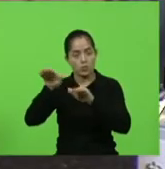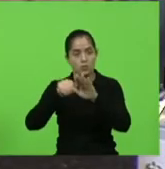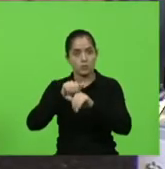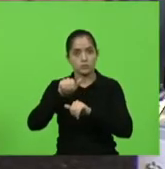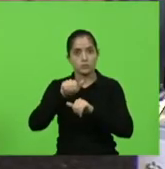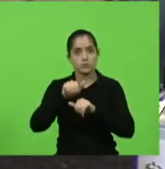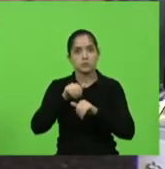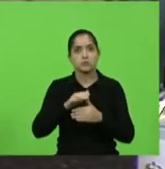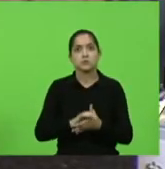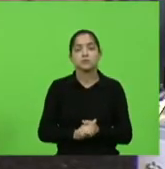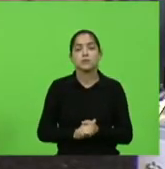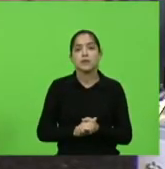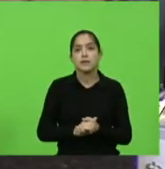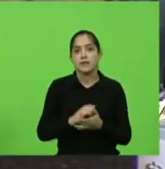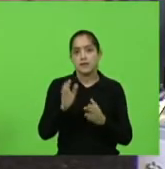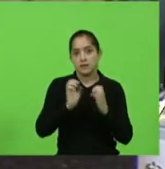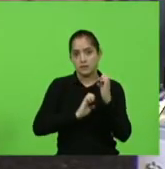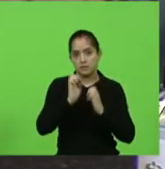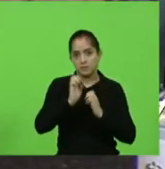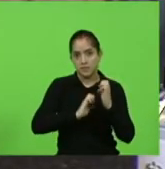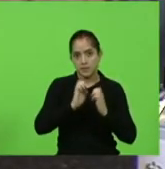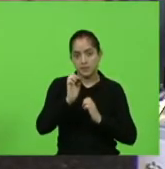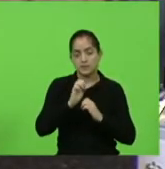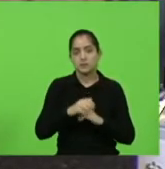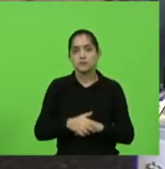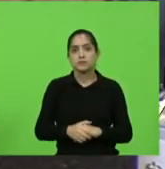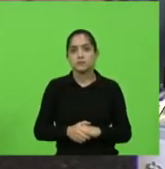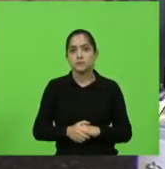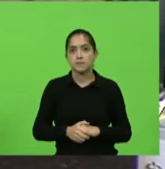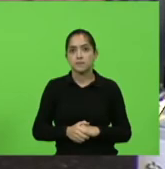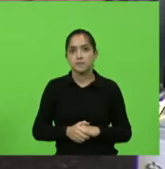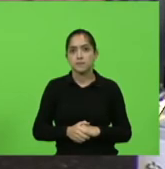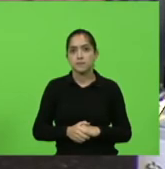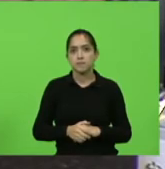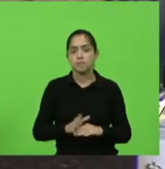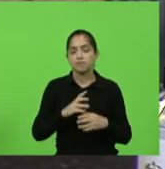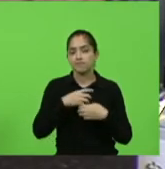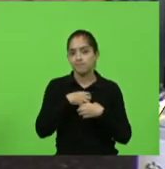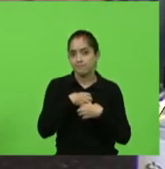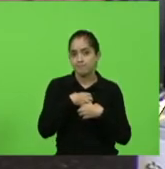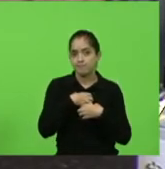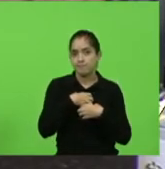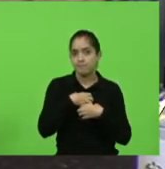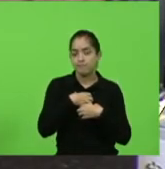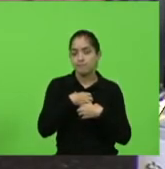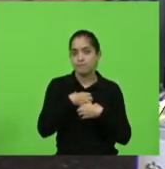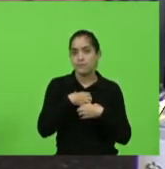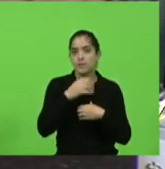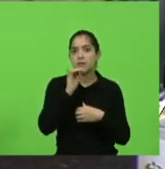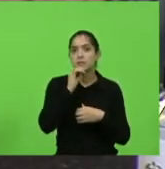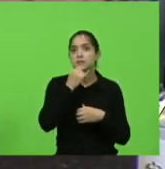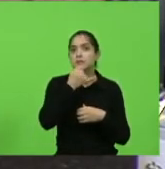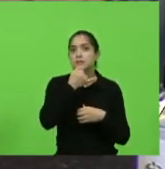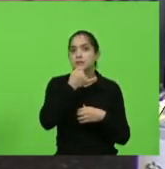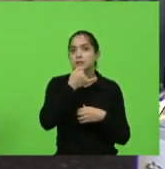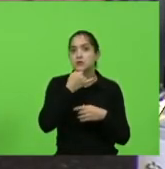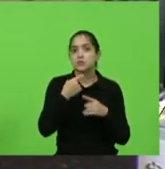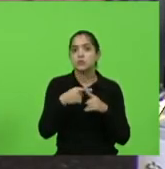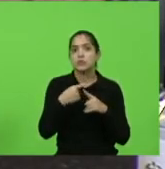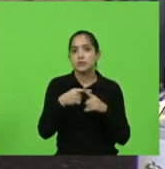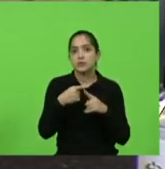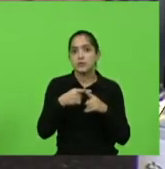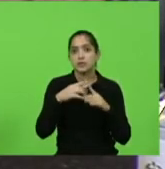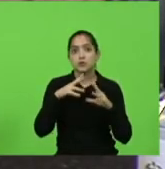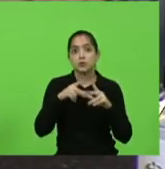cá, chamar empresas para se instalarem. Eu fico triste, porque nesse momento toda a